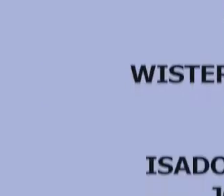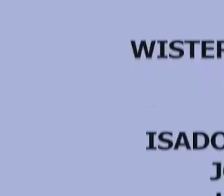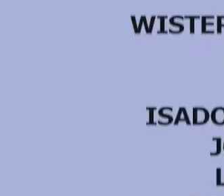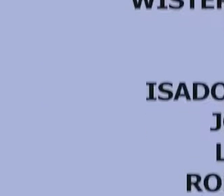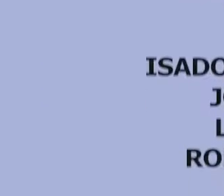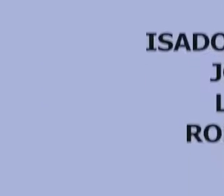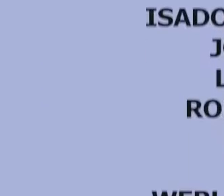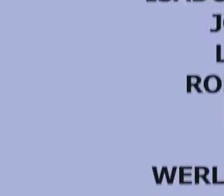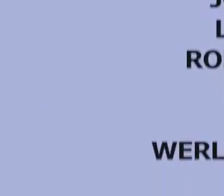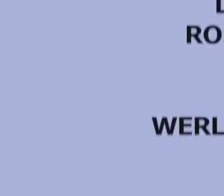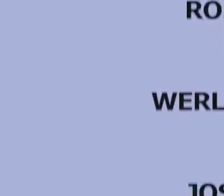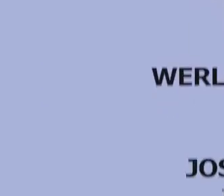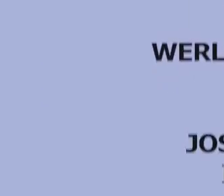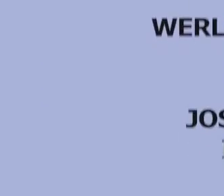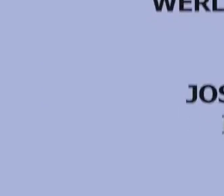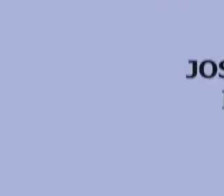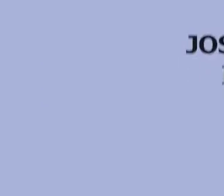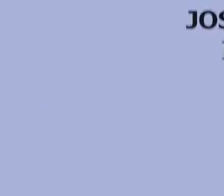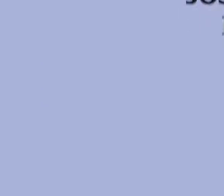Tchau,